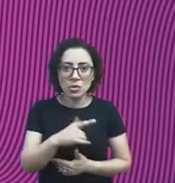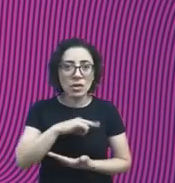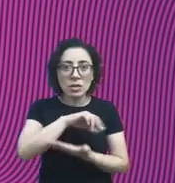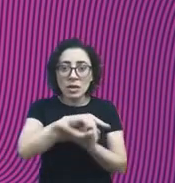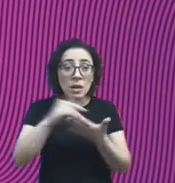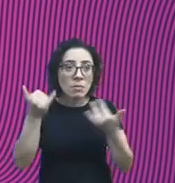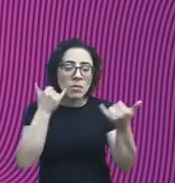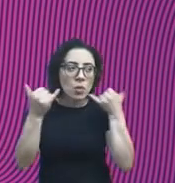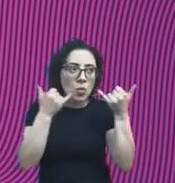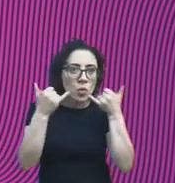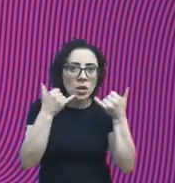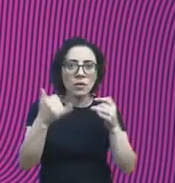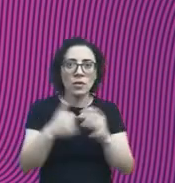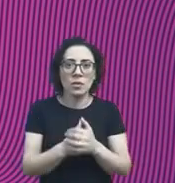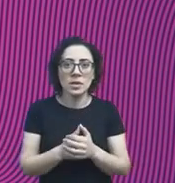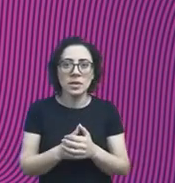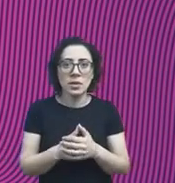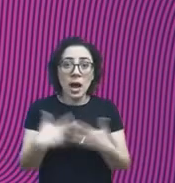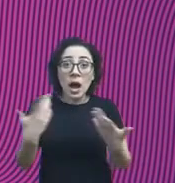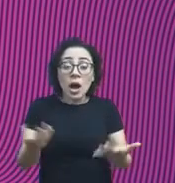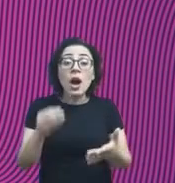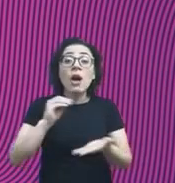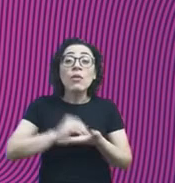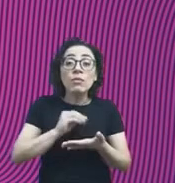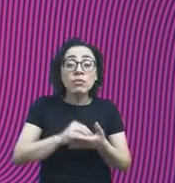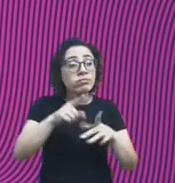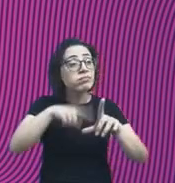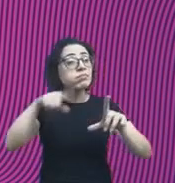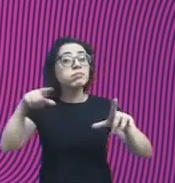prontuário, ela tinha que passar a ser uma discussão